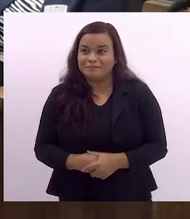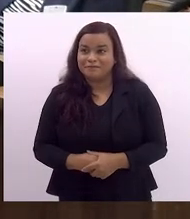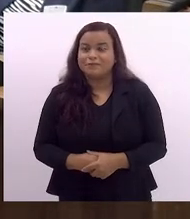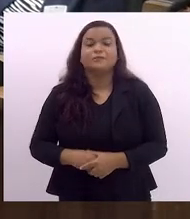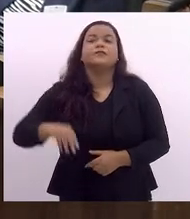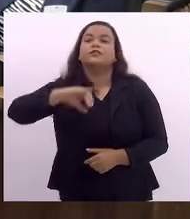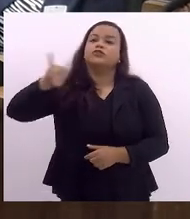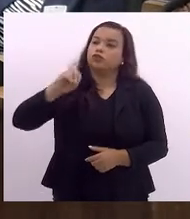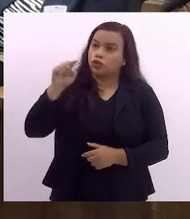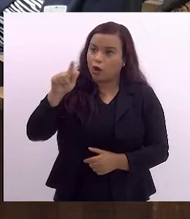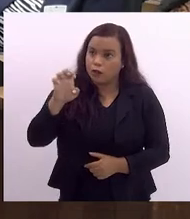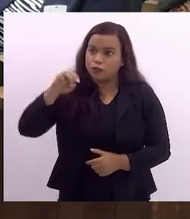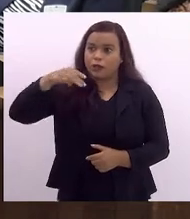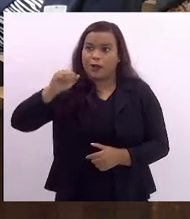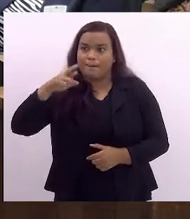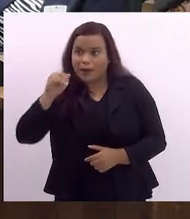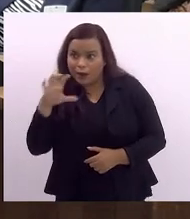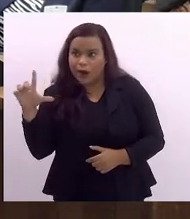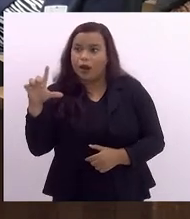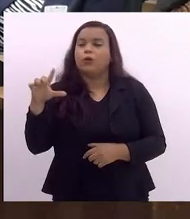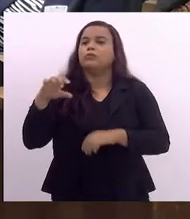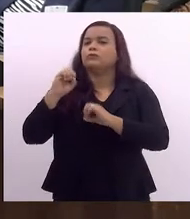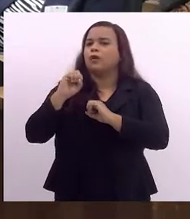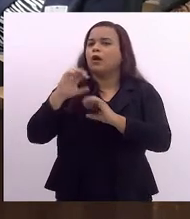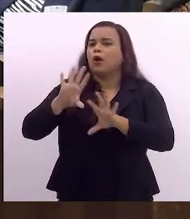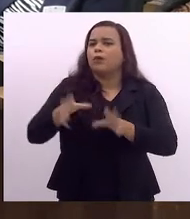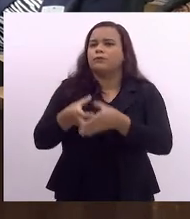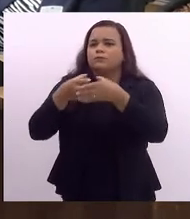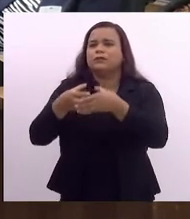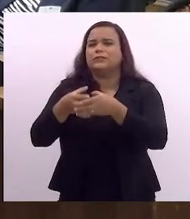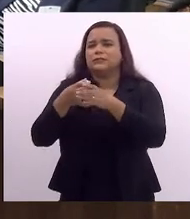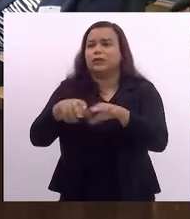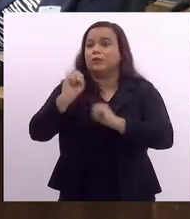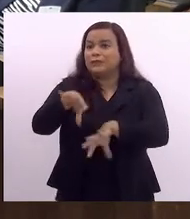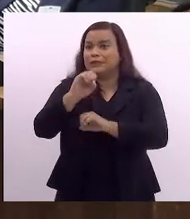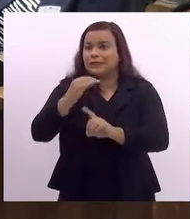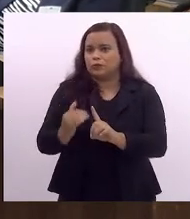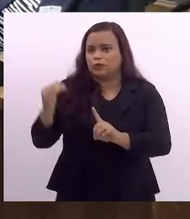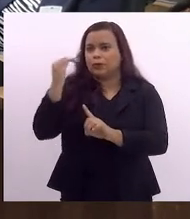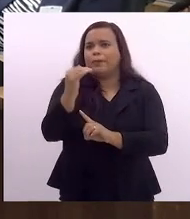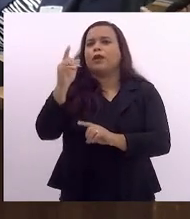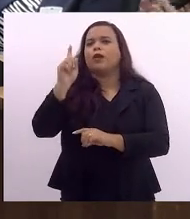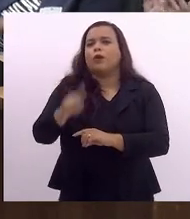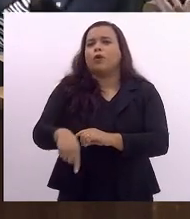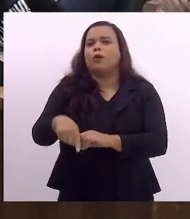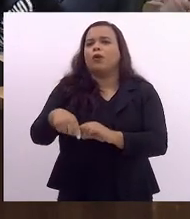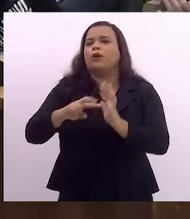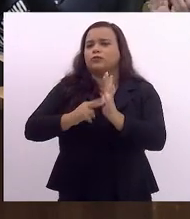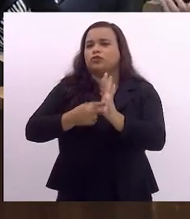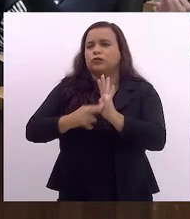Jorge Amaral, da Comissão de Ensino Superior, Sindicato dos Professores do Rio de Janeiro, CEP.